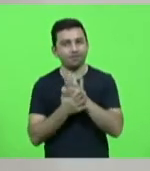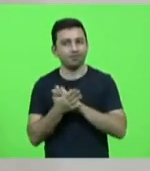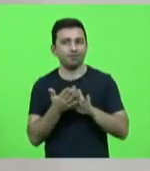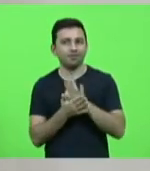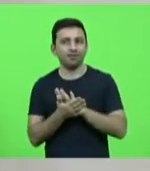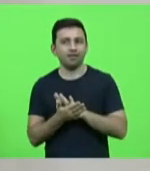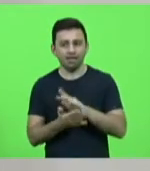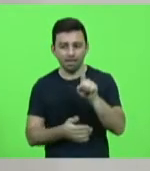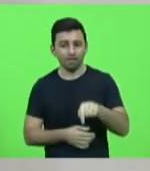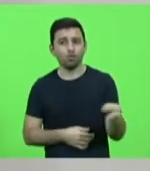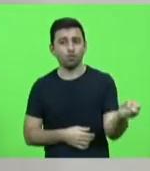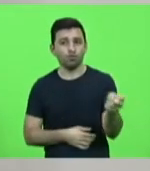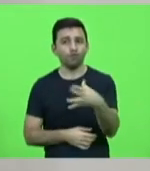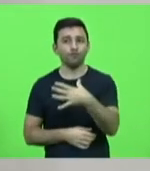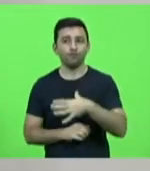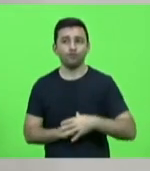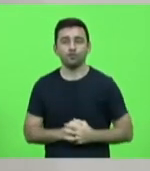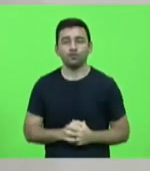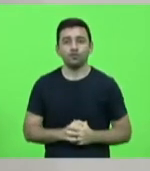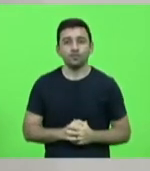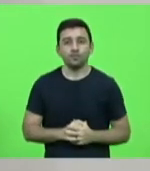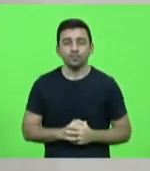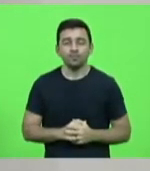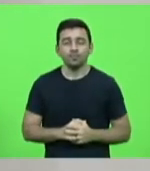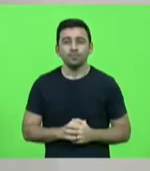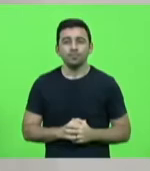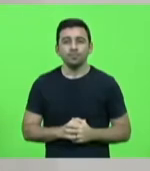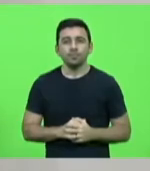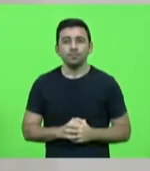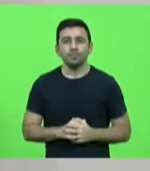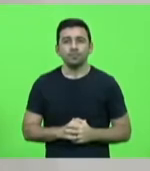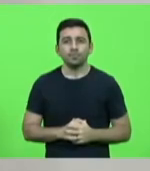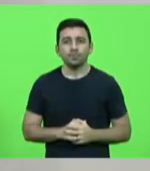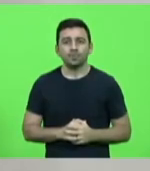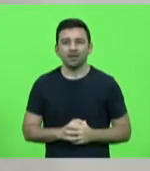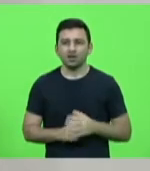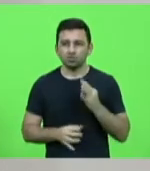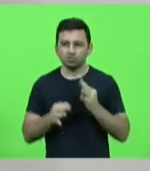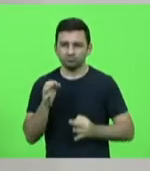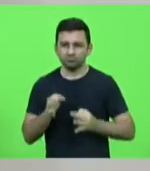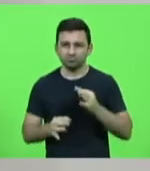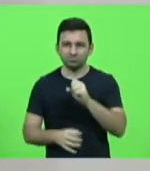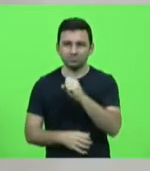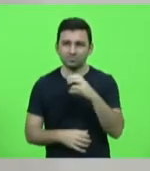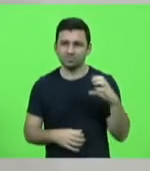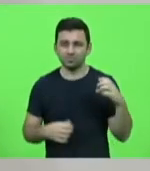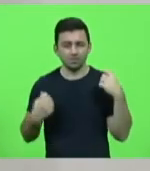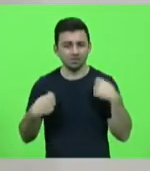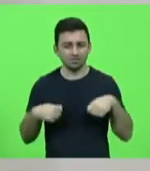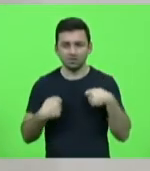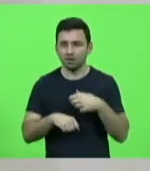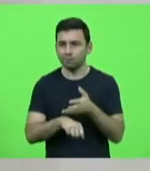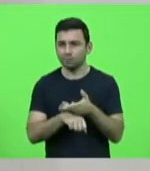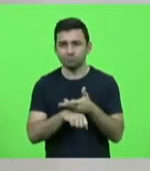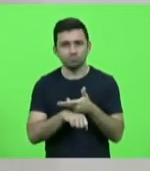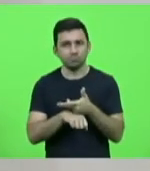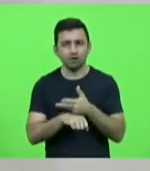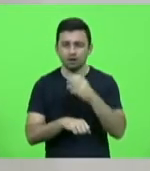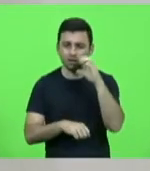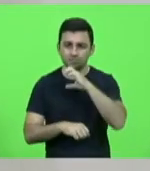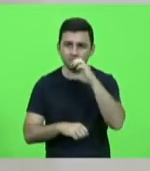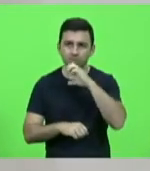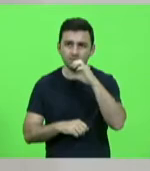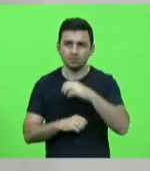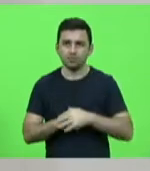é notícia nova. A Justiça de Santa Catarina precisa agir. Nós